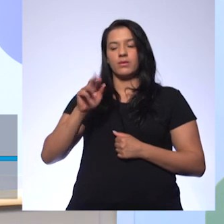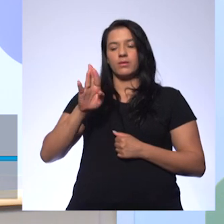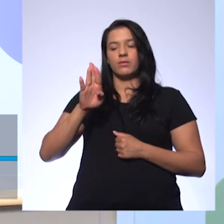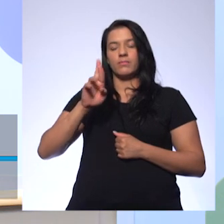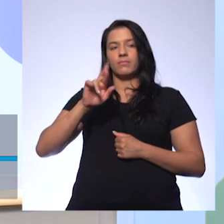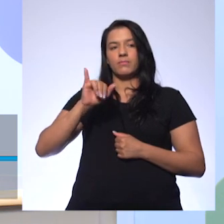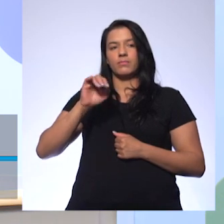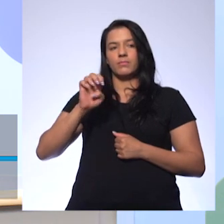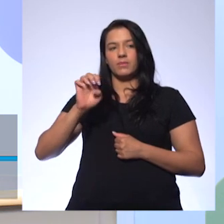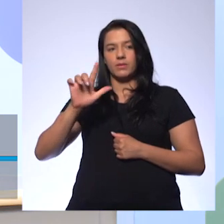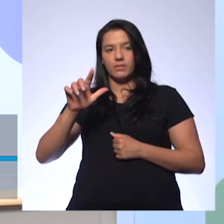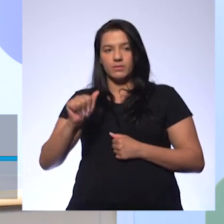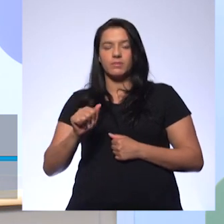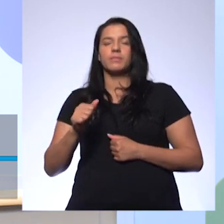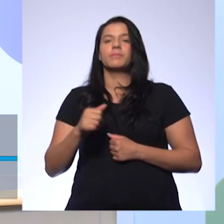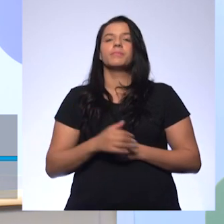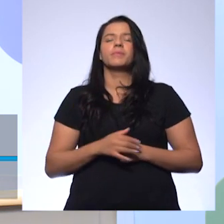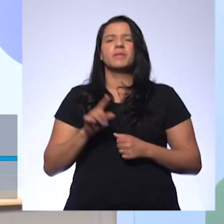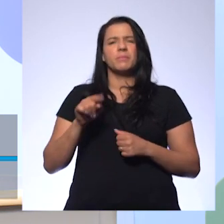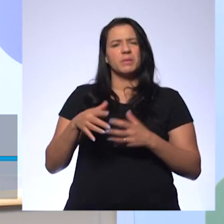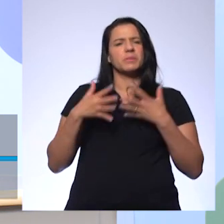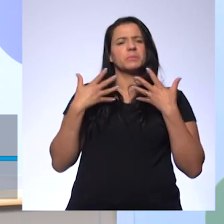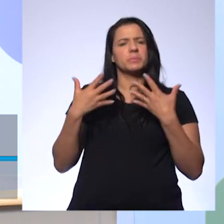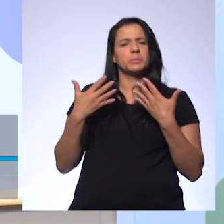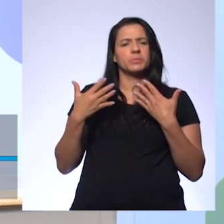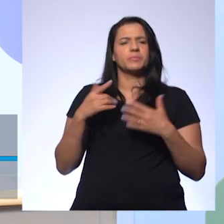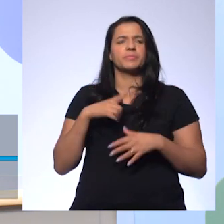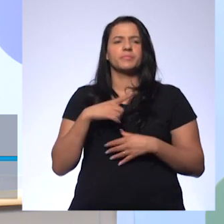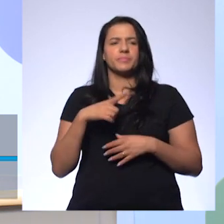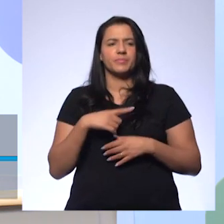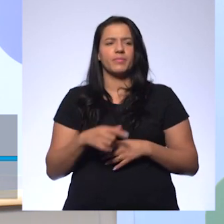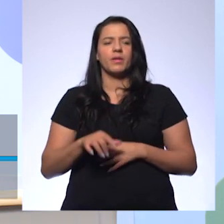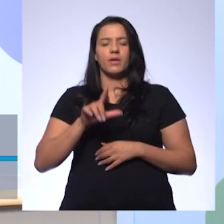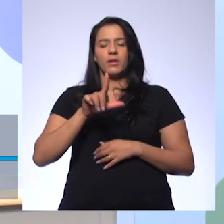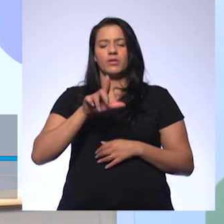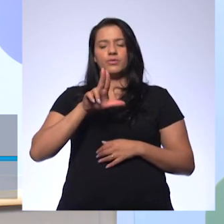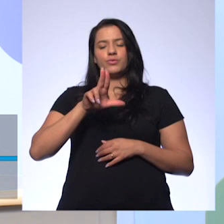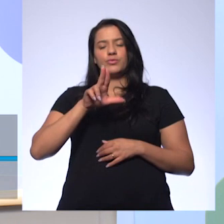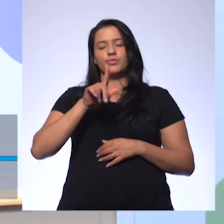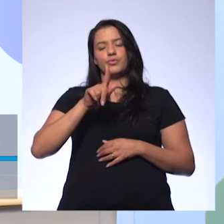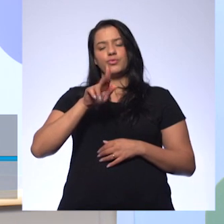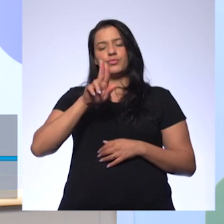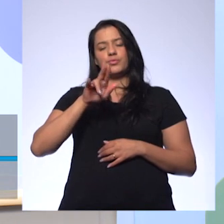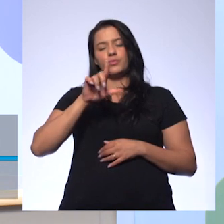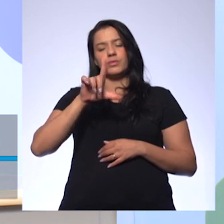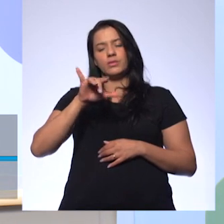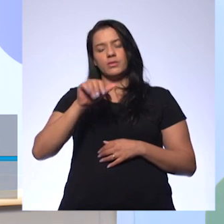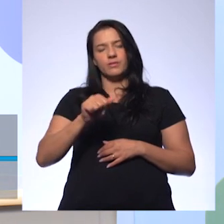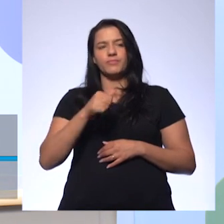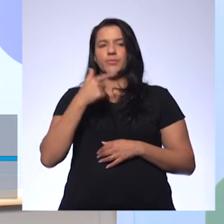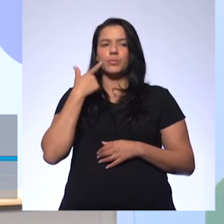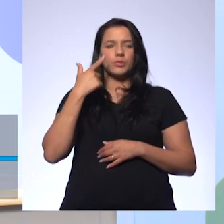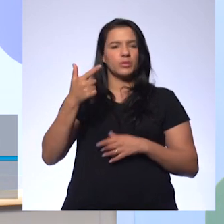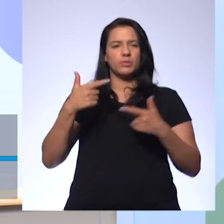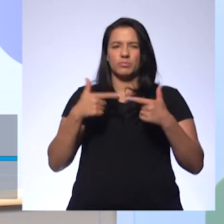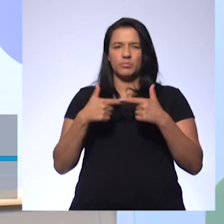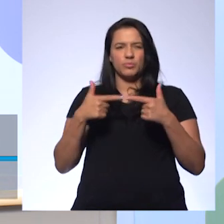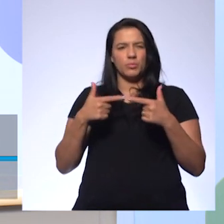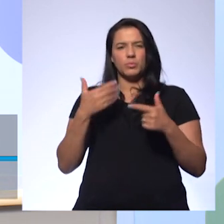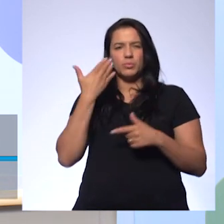ramificações de seus tipos. A Júlia disse que não entendeu sobre a forma molecular do isômero.